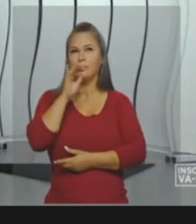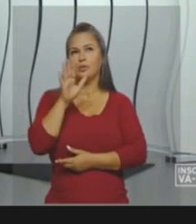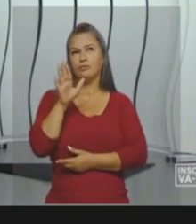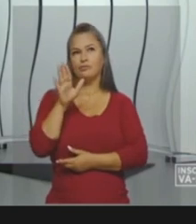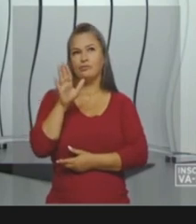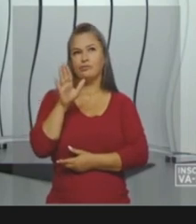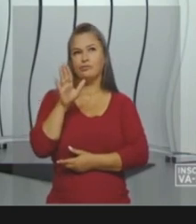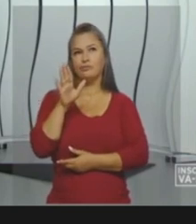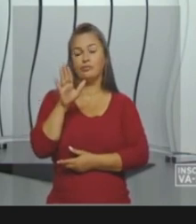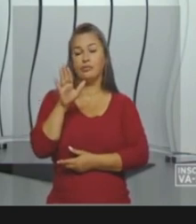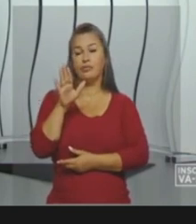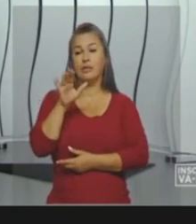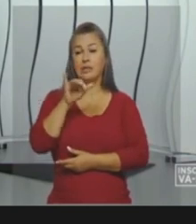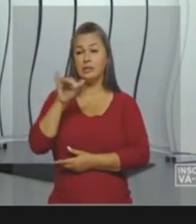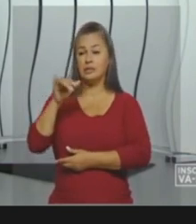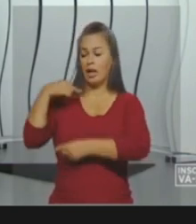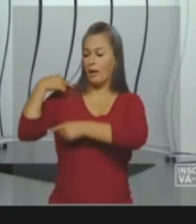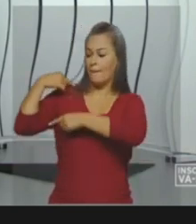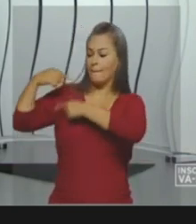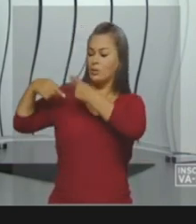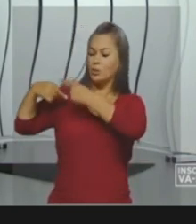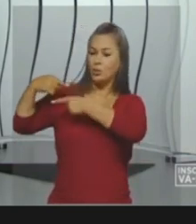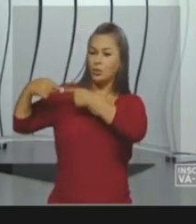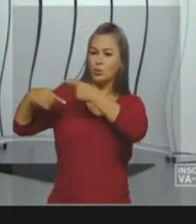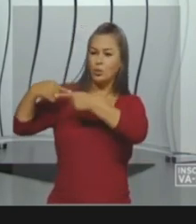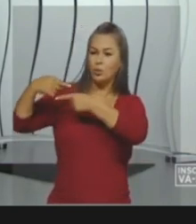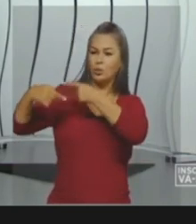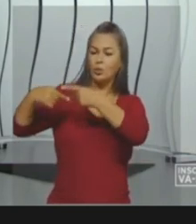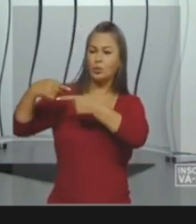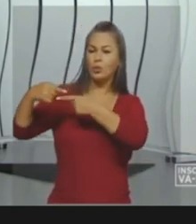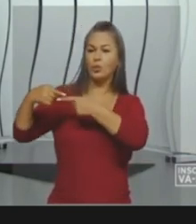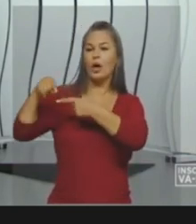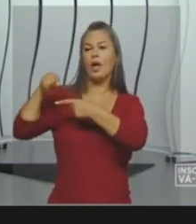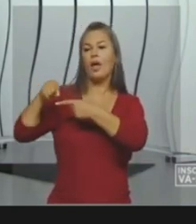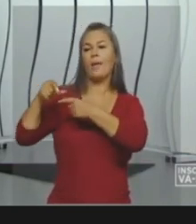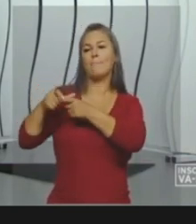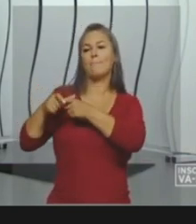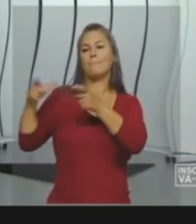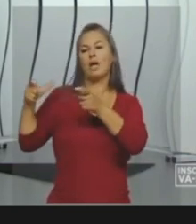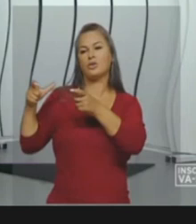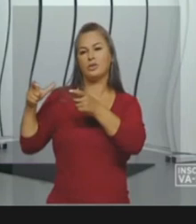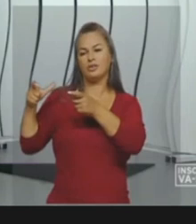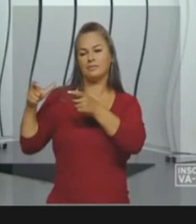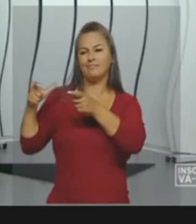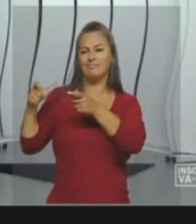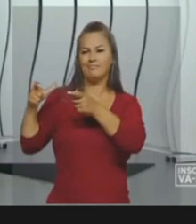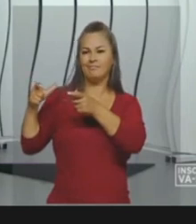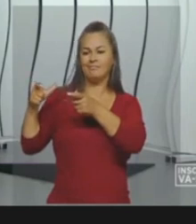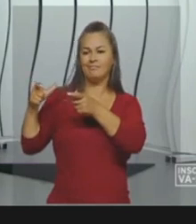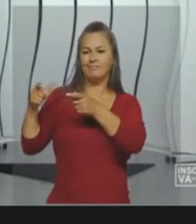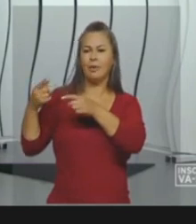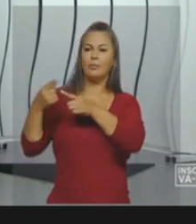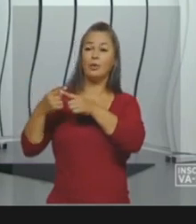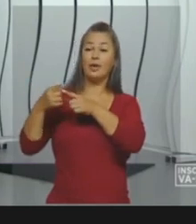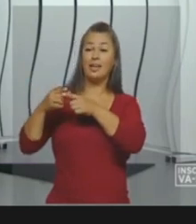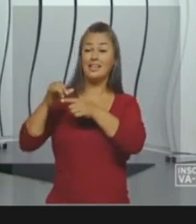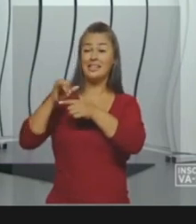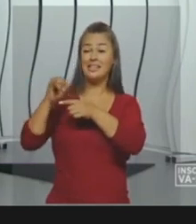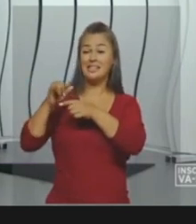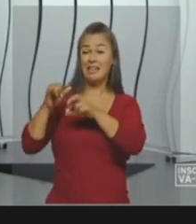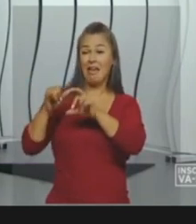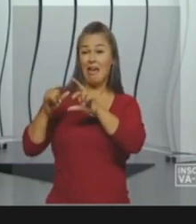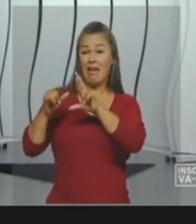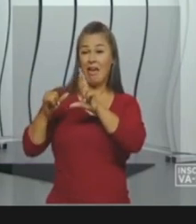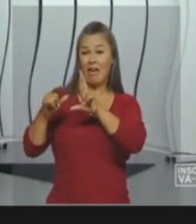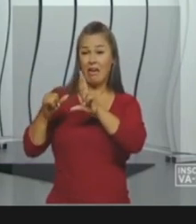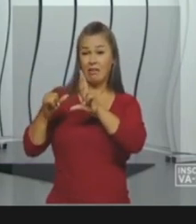você tem descendentes, eles vão dominar e por isso eles vão acabar sendo a maioria na população mesmo. Porque basta ter um único Rzão, ó, aqui